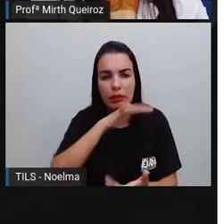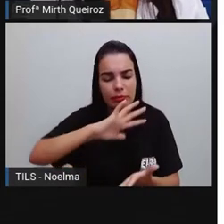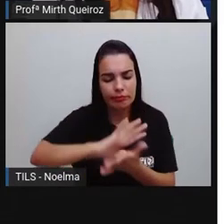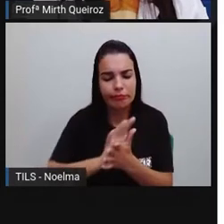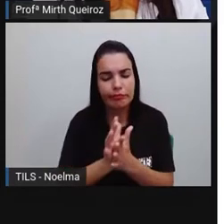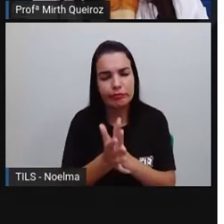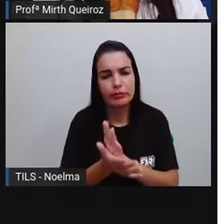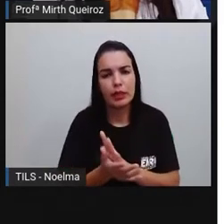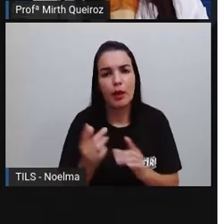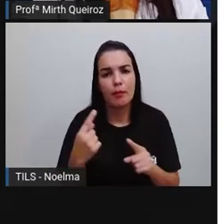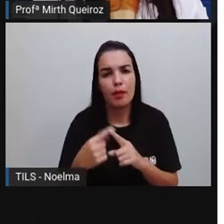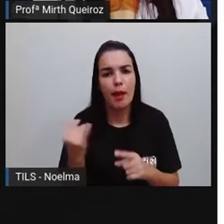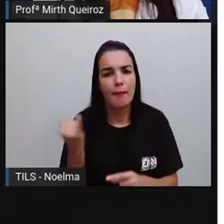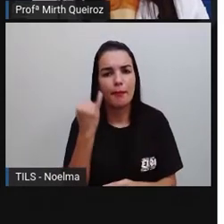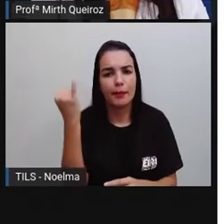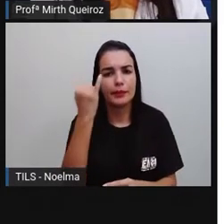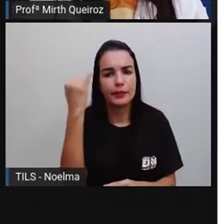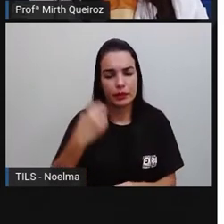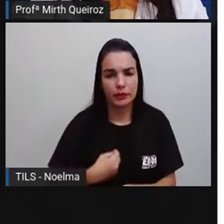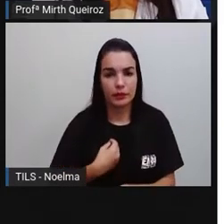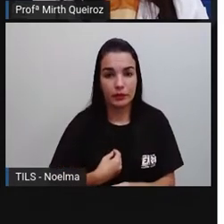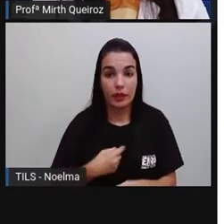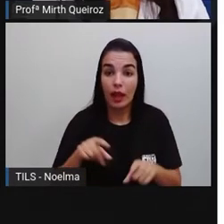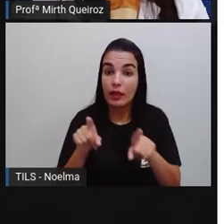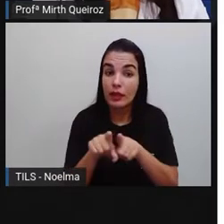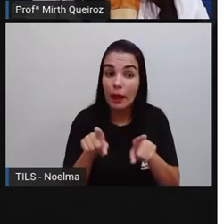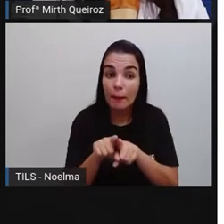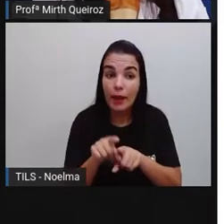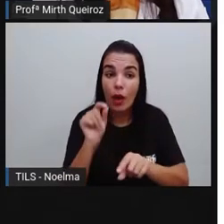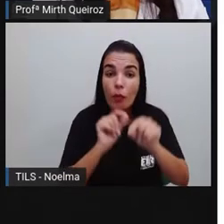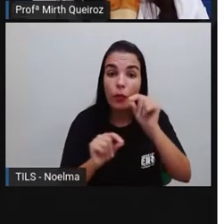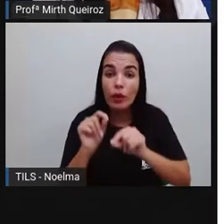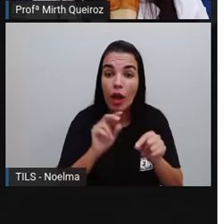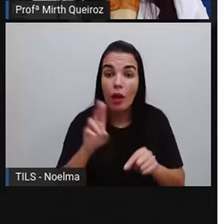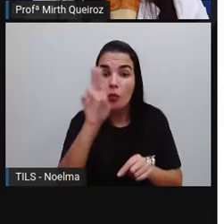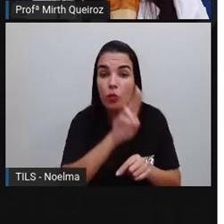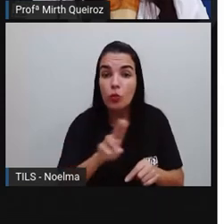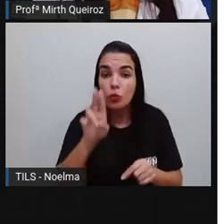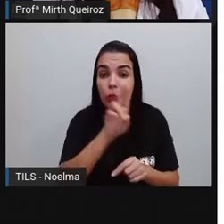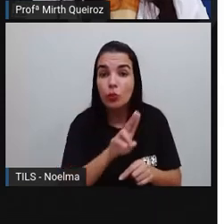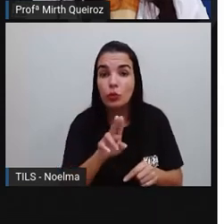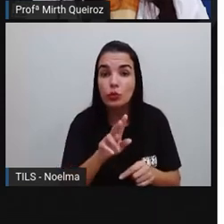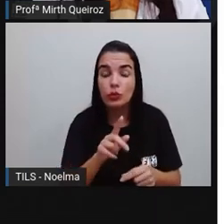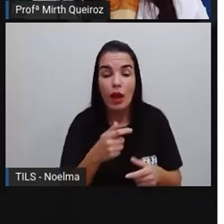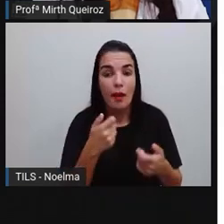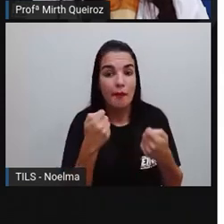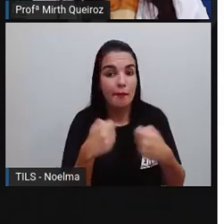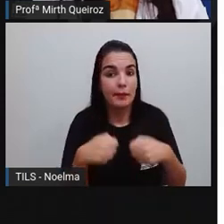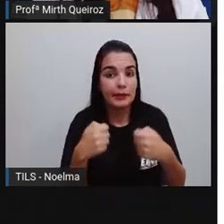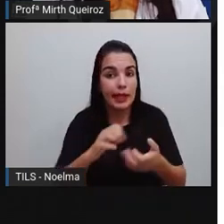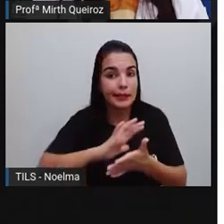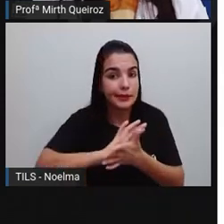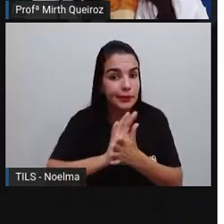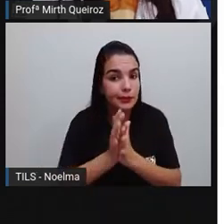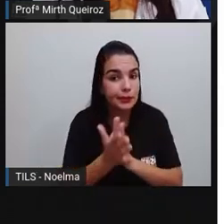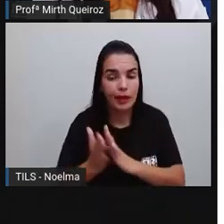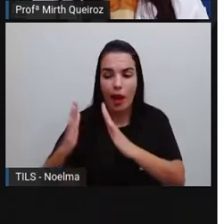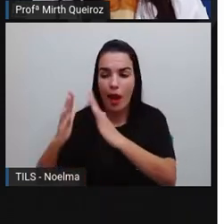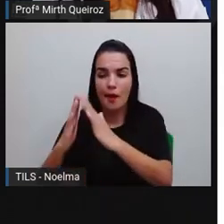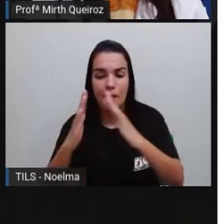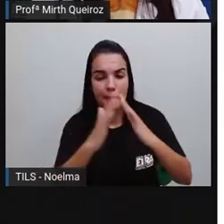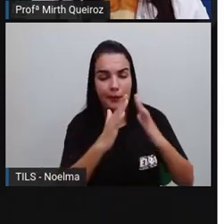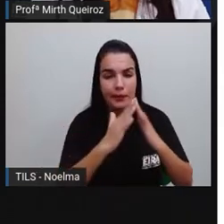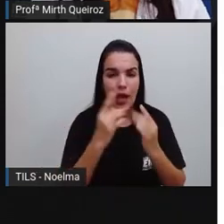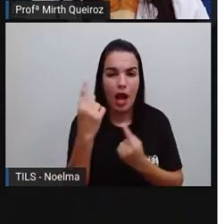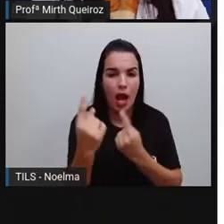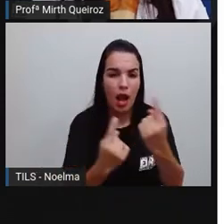importantes para os seres vivos. Além disso, o uso insustentável dos recursos naturais, a destruição do habitat de algumas